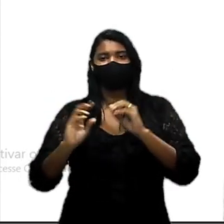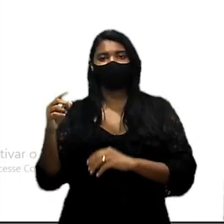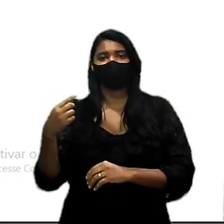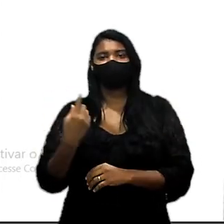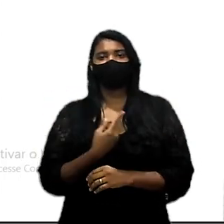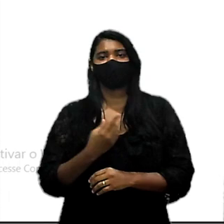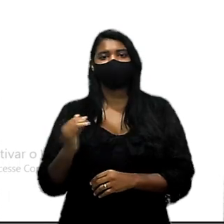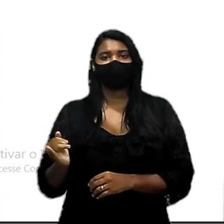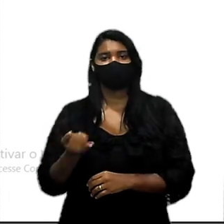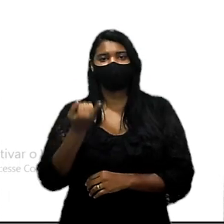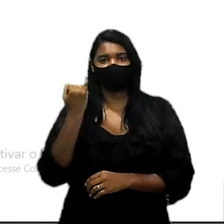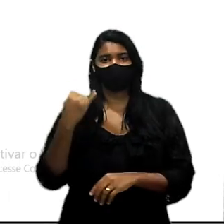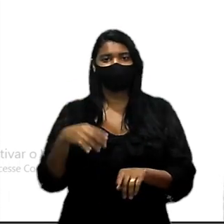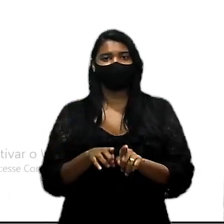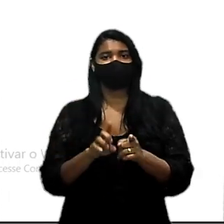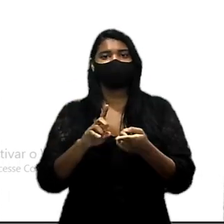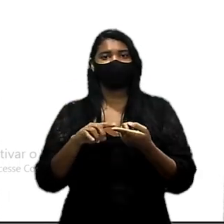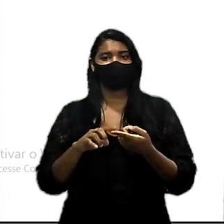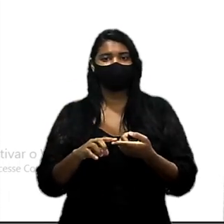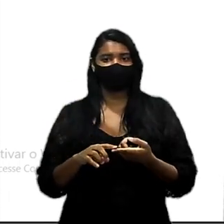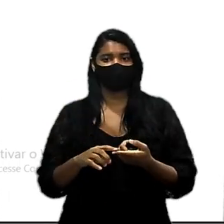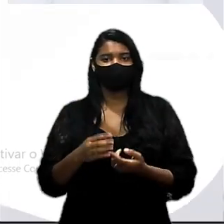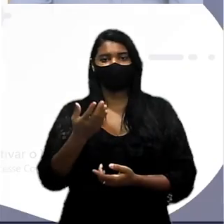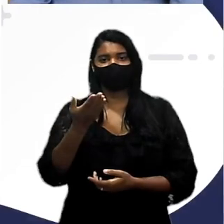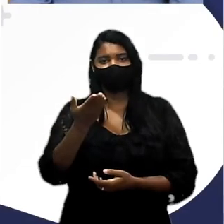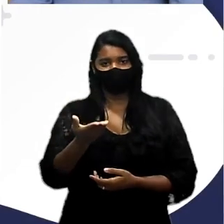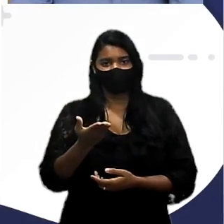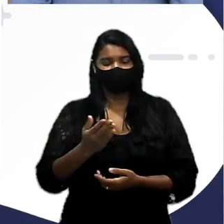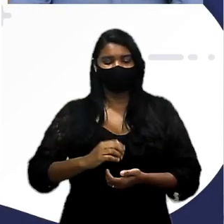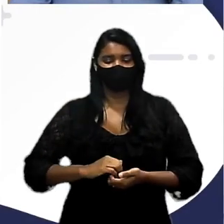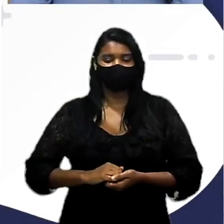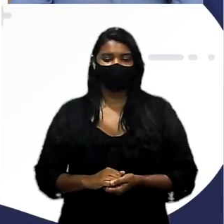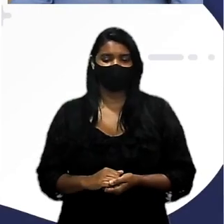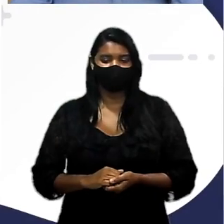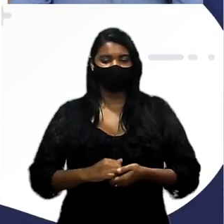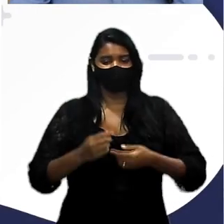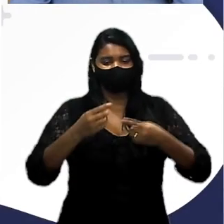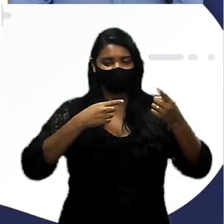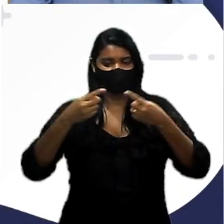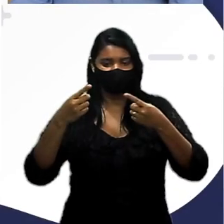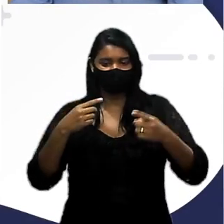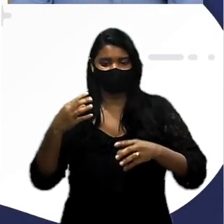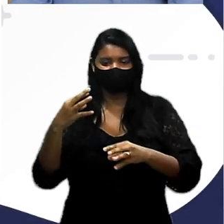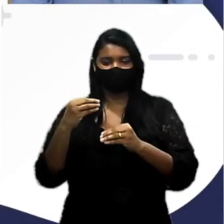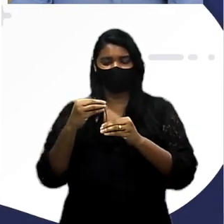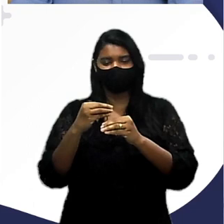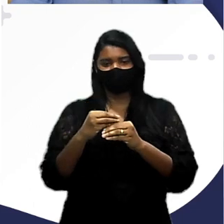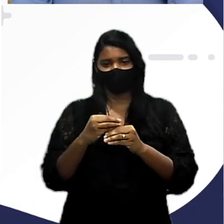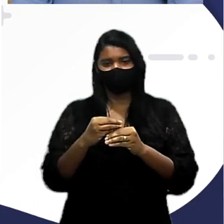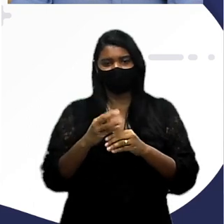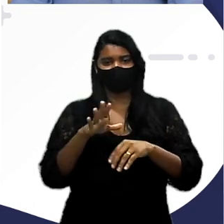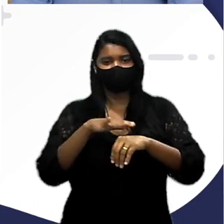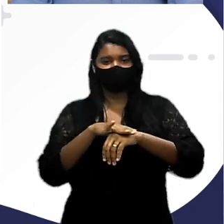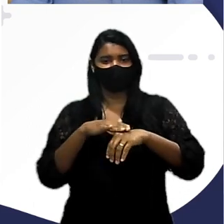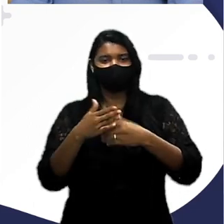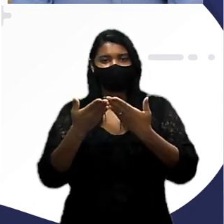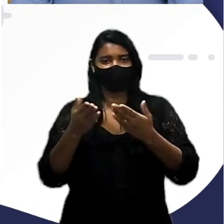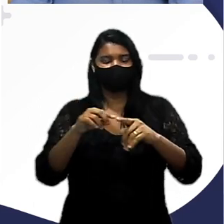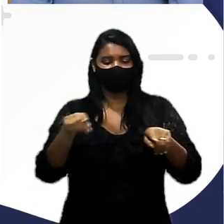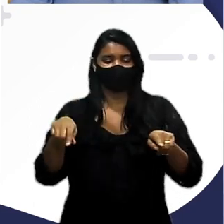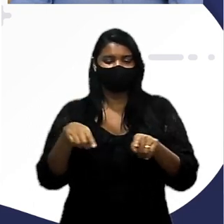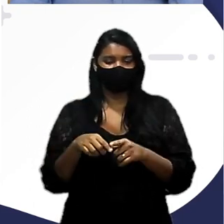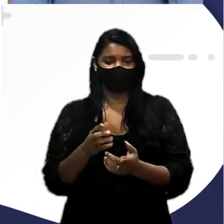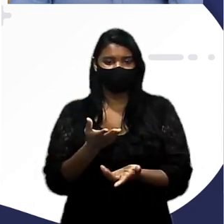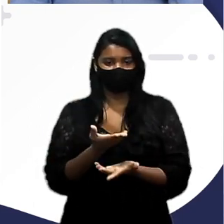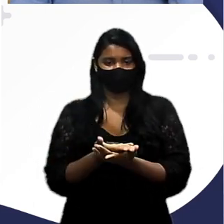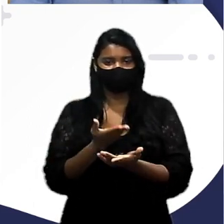E aproveito a oportunidade para que vocês também debatam, né, conversem com os seus professores em sala de aula